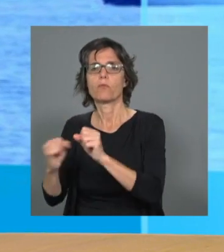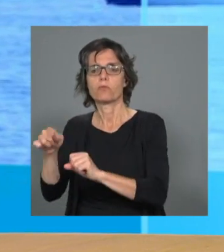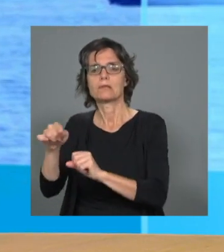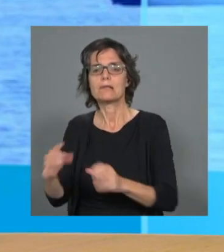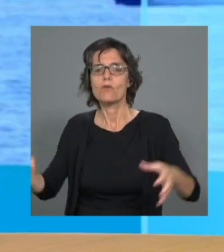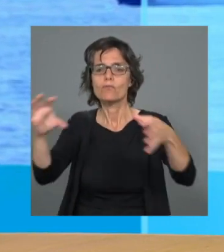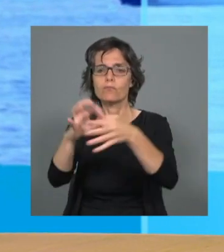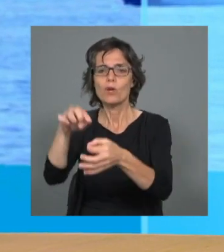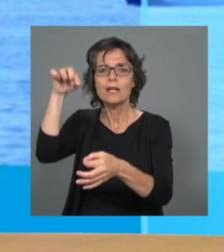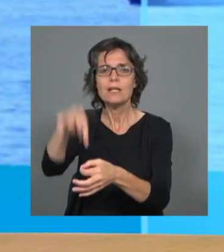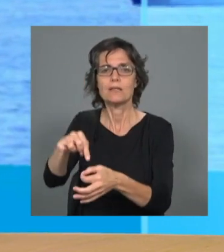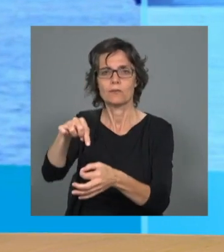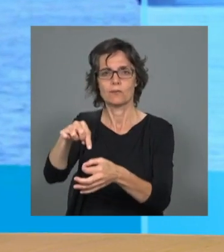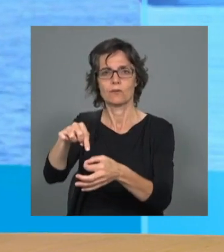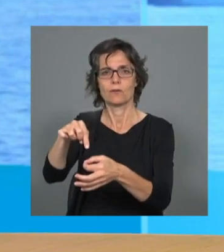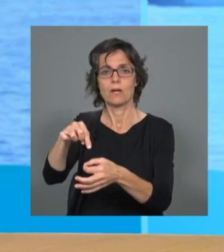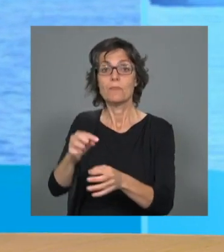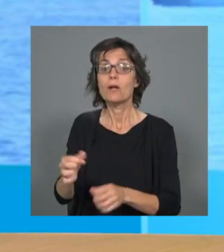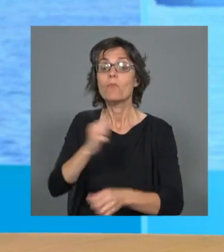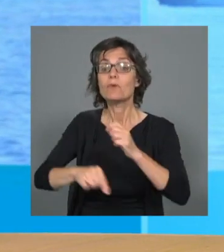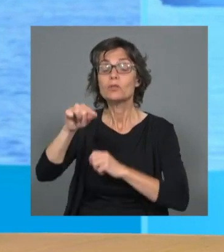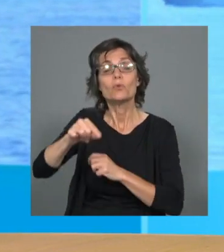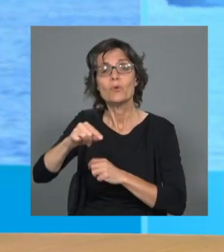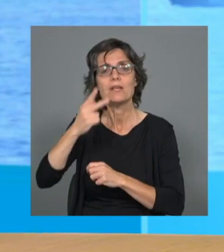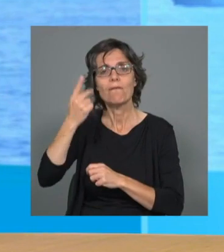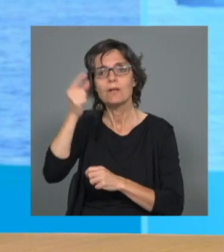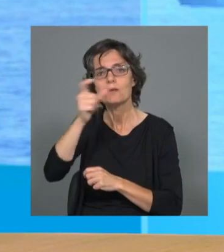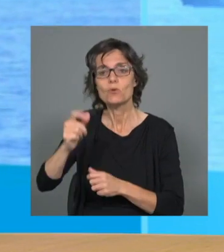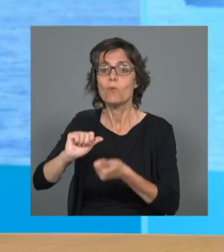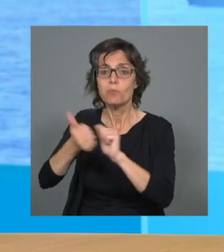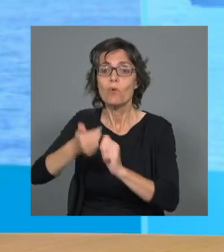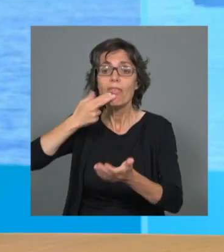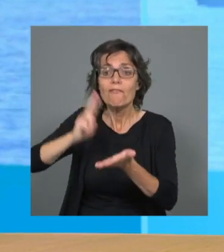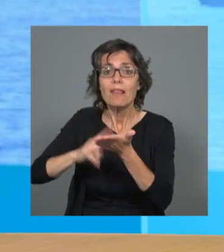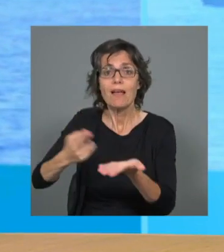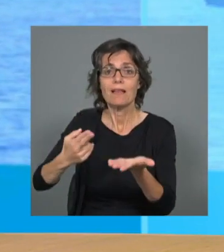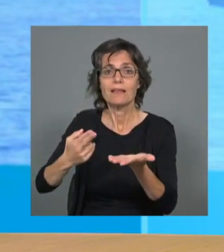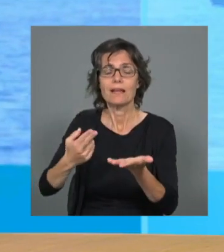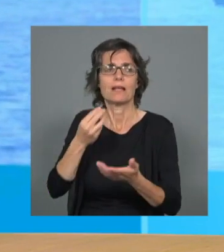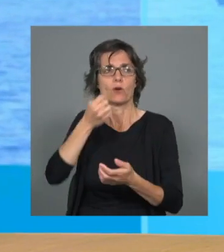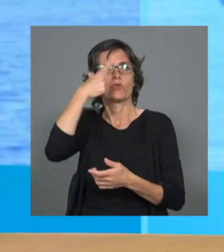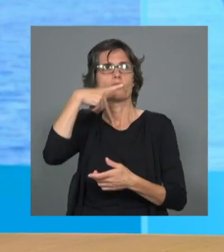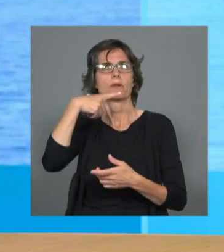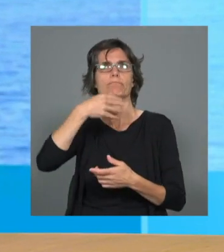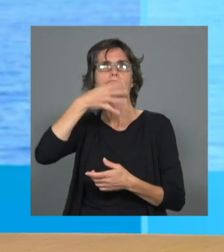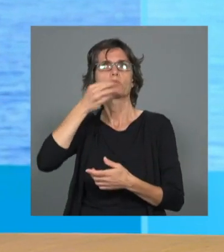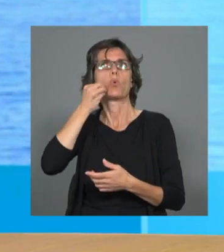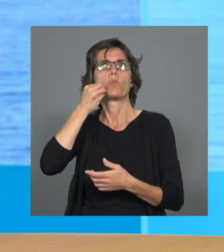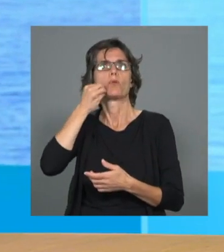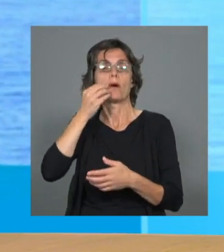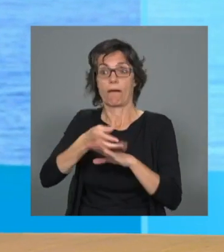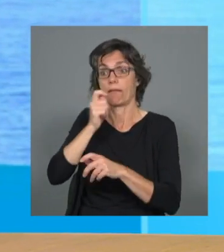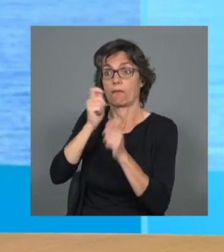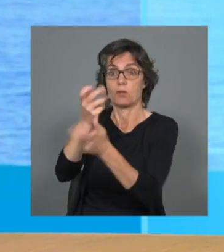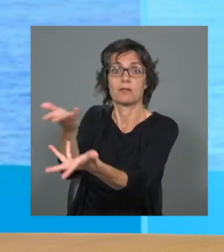é um movimento que, de facto, muda a vida das pessoas e, portanto, que a maneira de contar a história real é através do testemunho destas